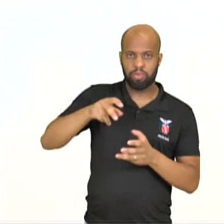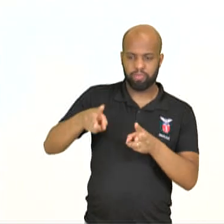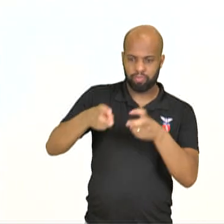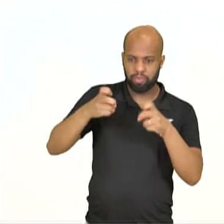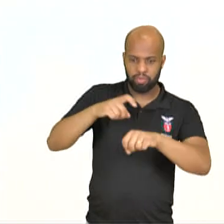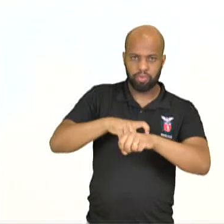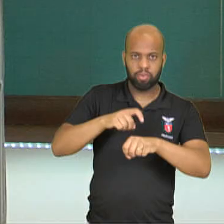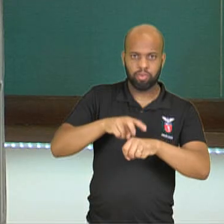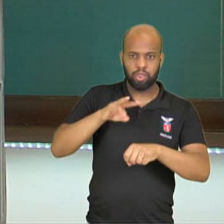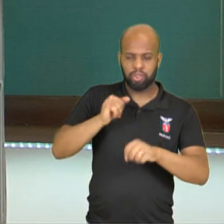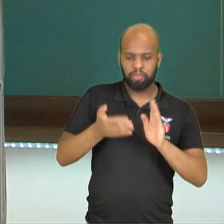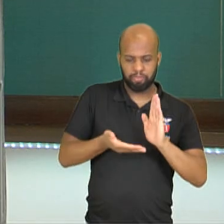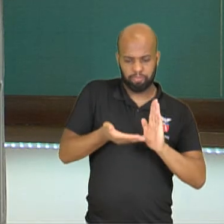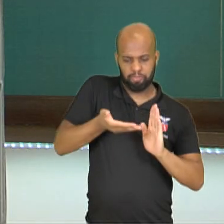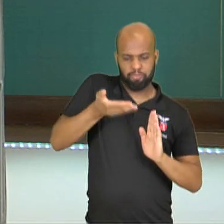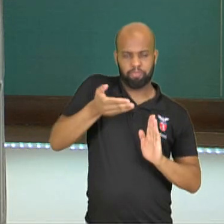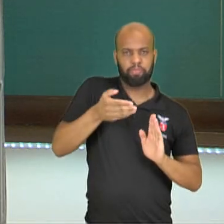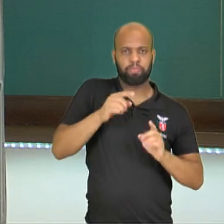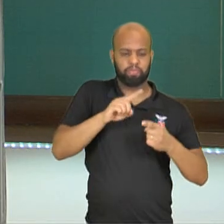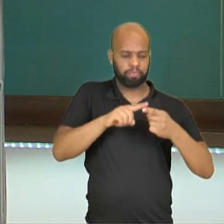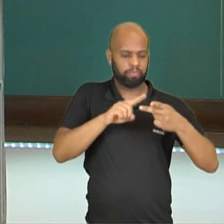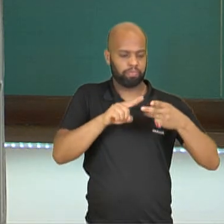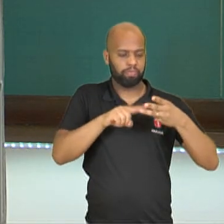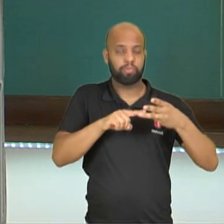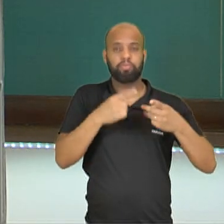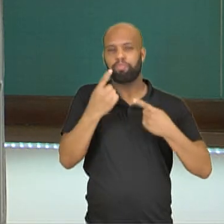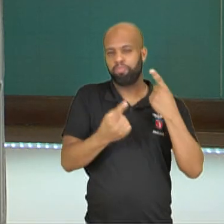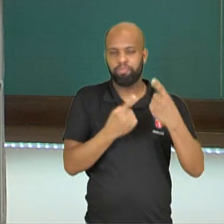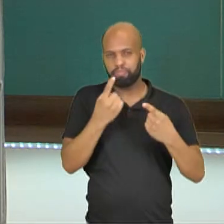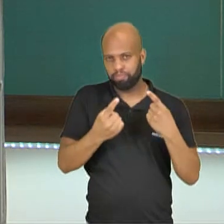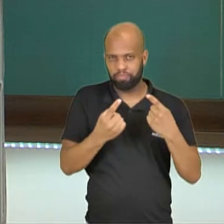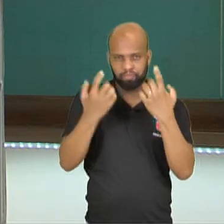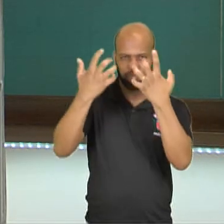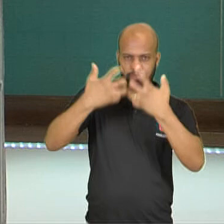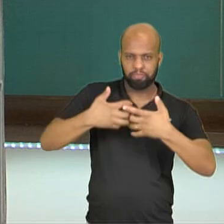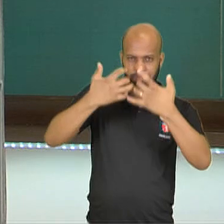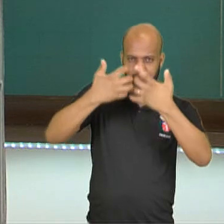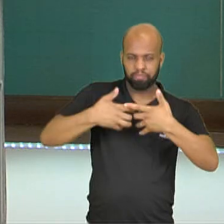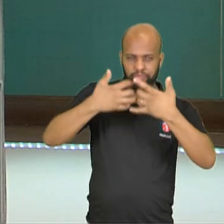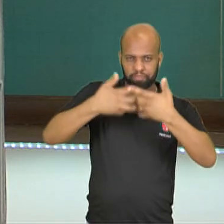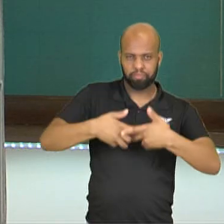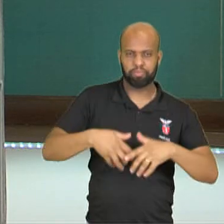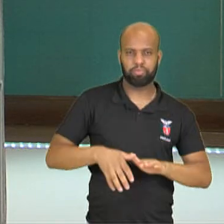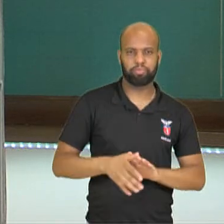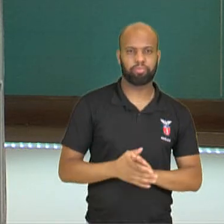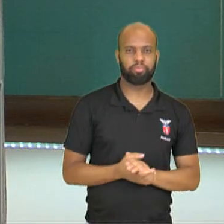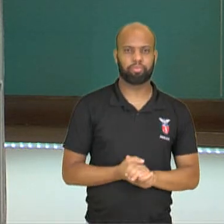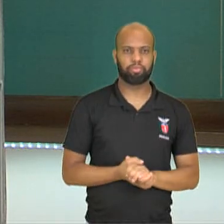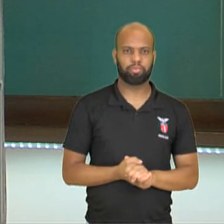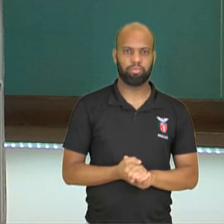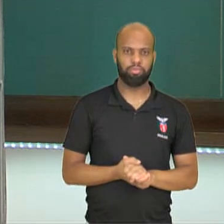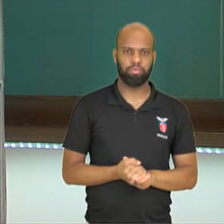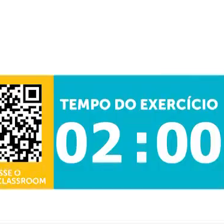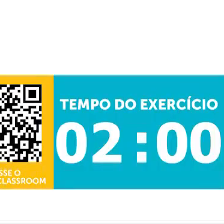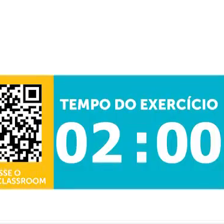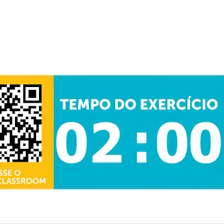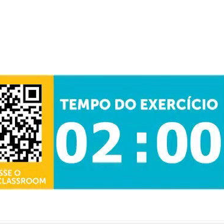horas vão aumentando? Letra A, letra B ou letra C? Tem conceito aí para você rever. Vamos lá!